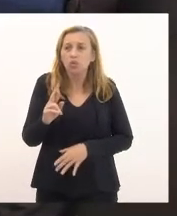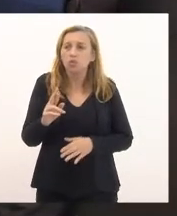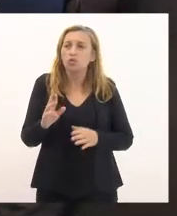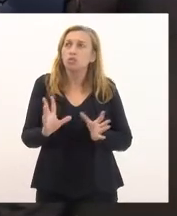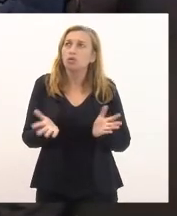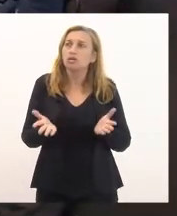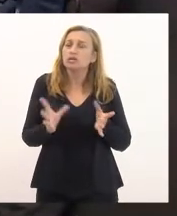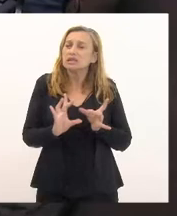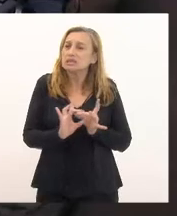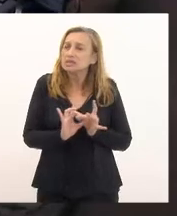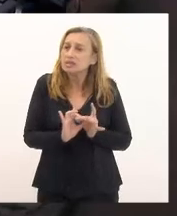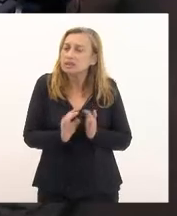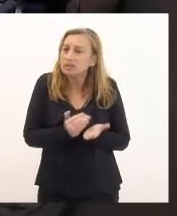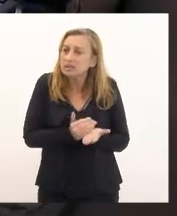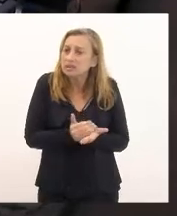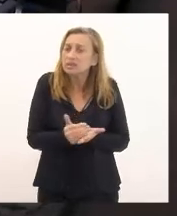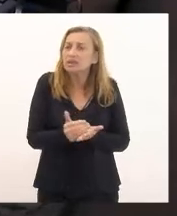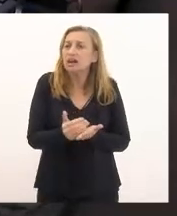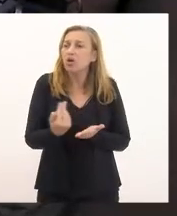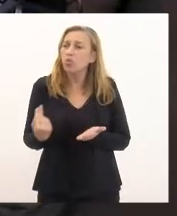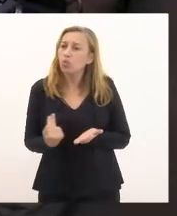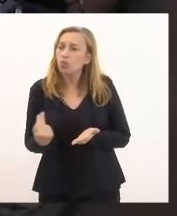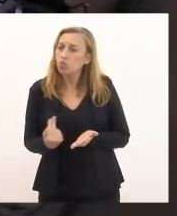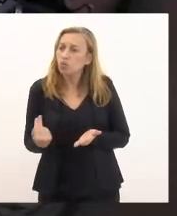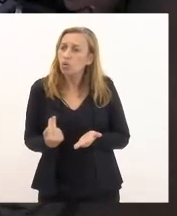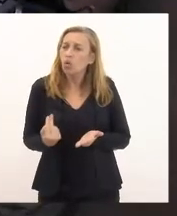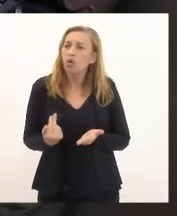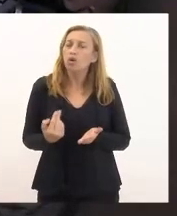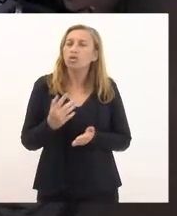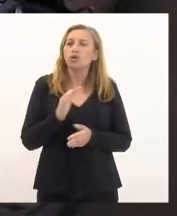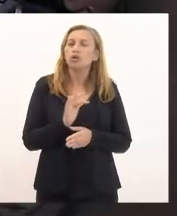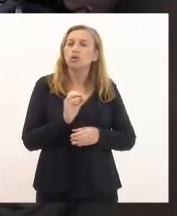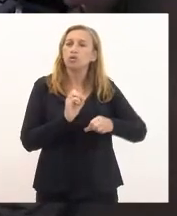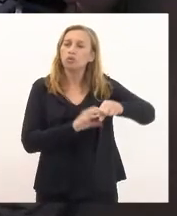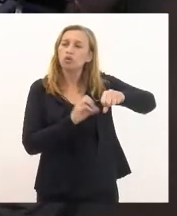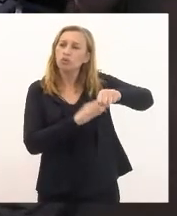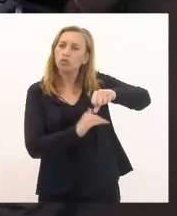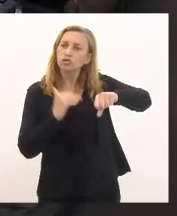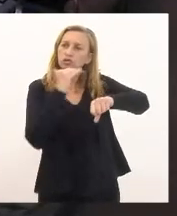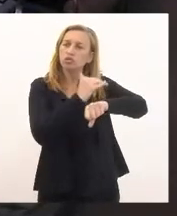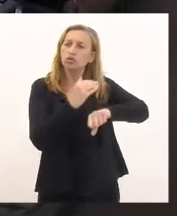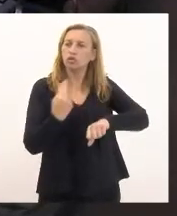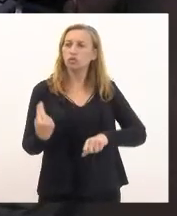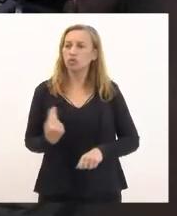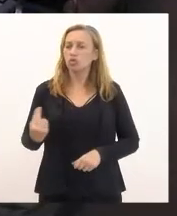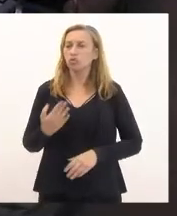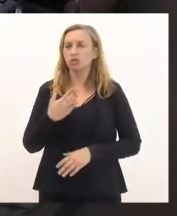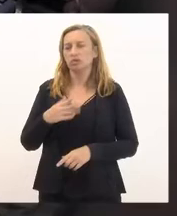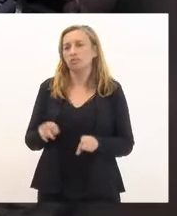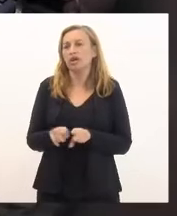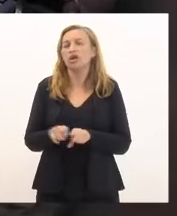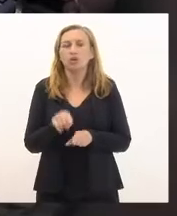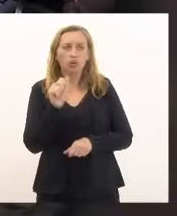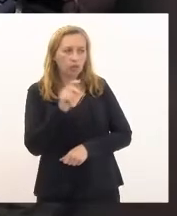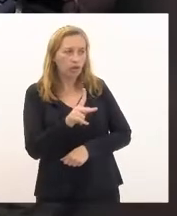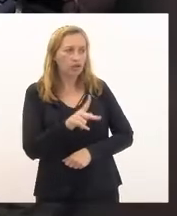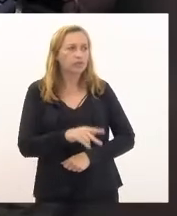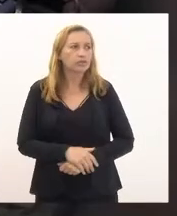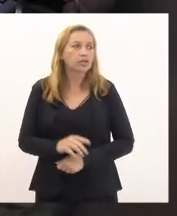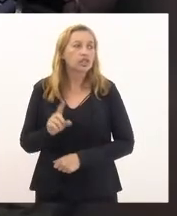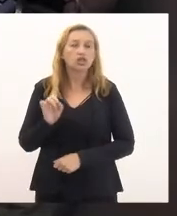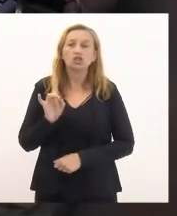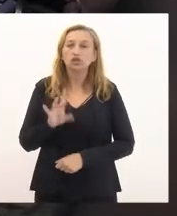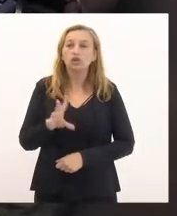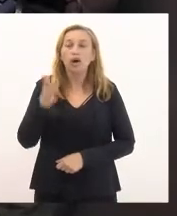abrir a coautoria para o Fundo Soberano, eu queria que o senhor me incluísse como coautor. Tá bom. Nós vamos fazer